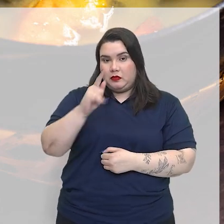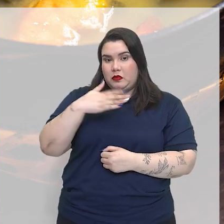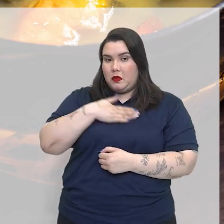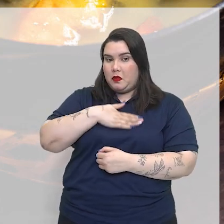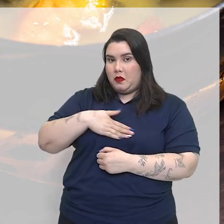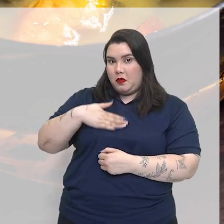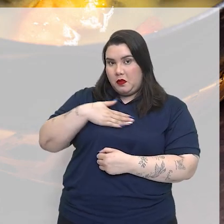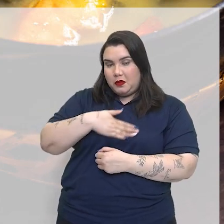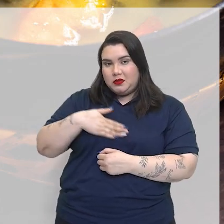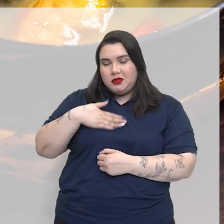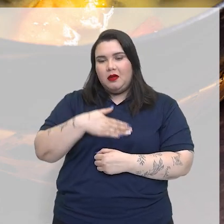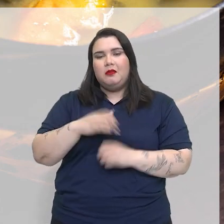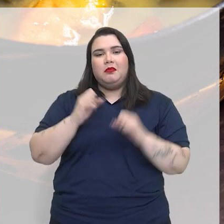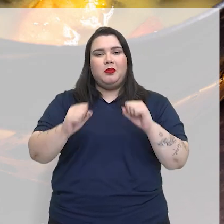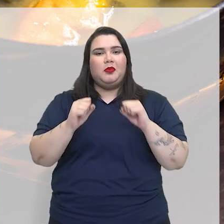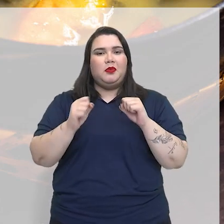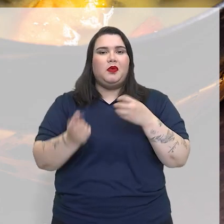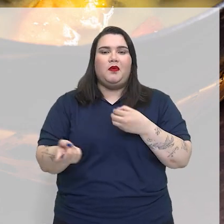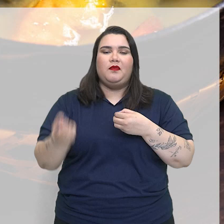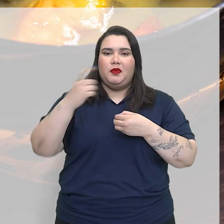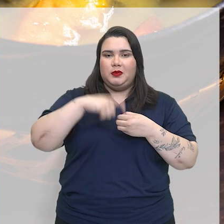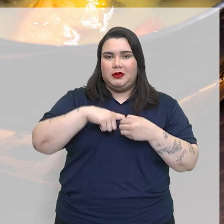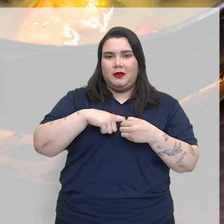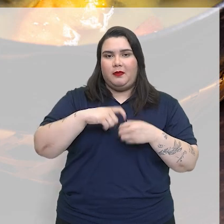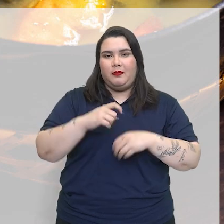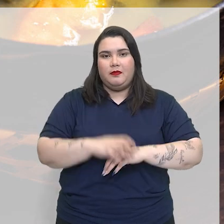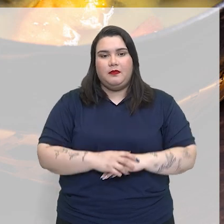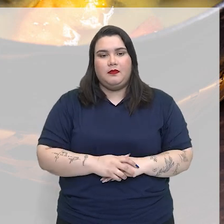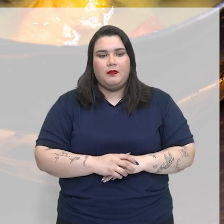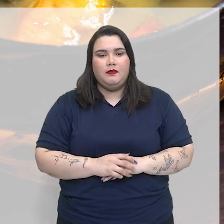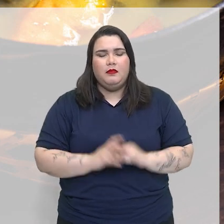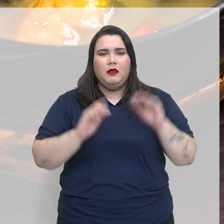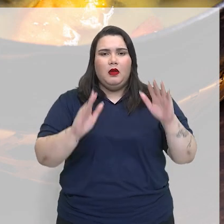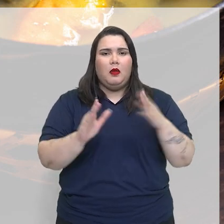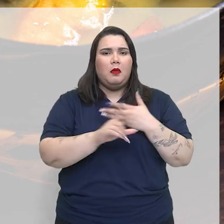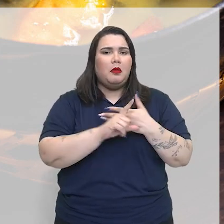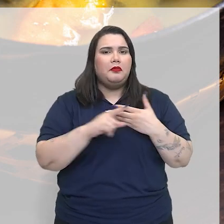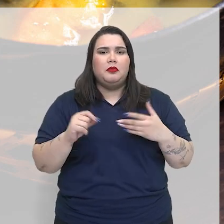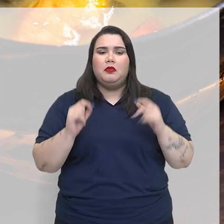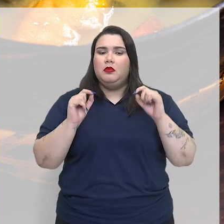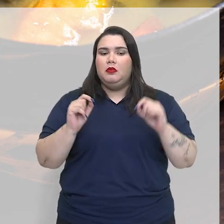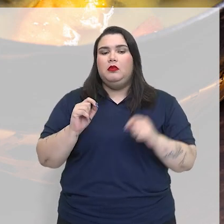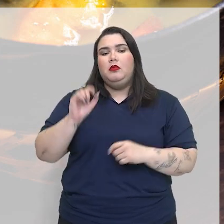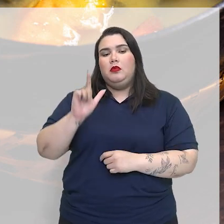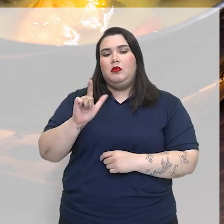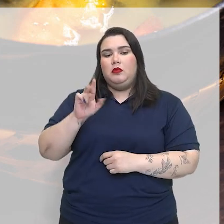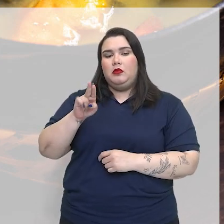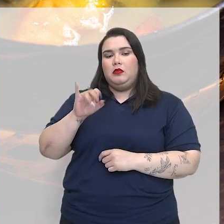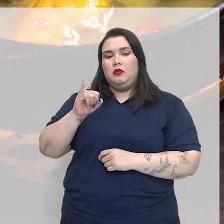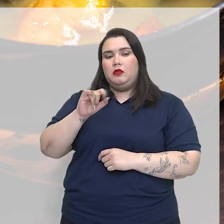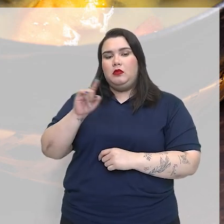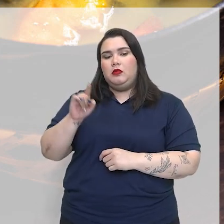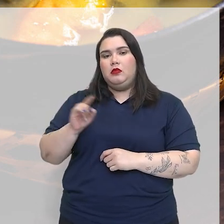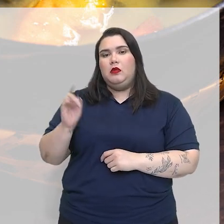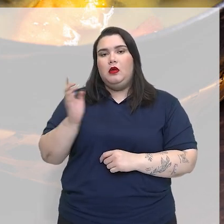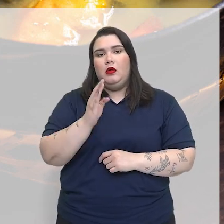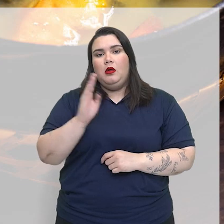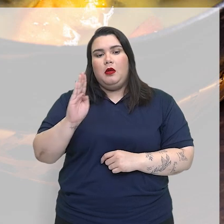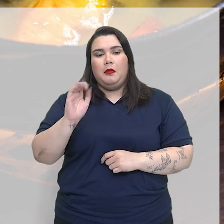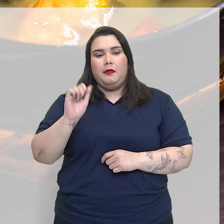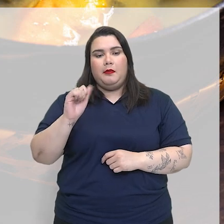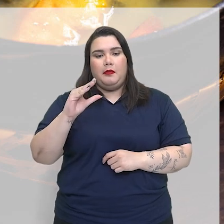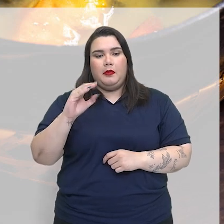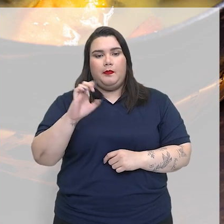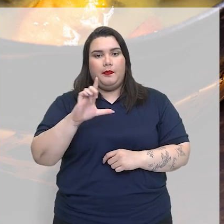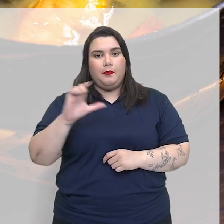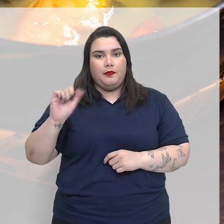gostar, me espere na esquina do purgatório. Quem escreveu esse texto? Luiz Bacelar. É um poeta aqui da